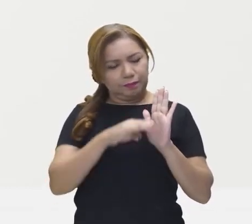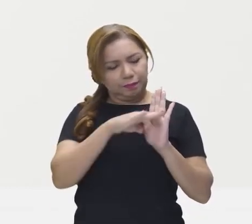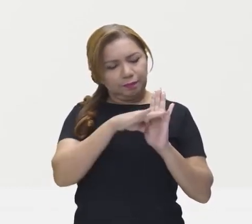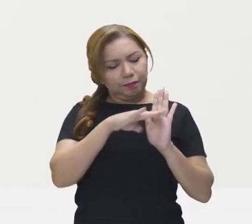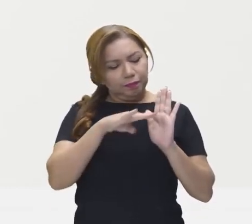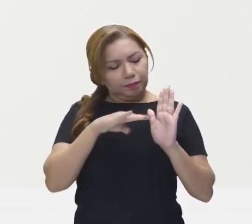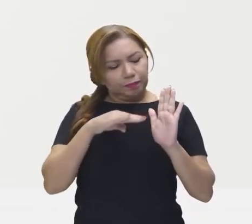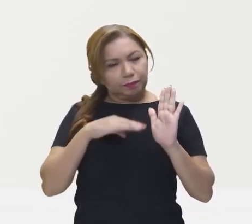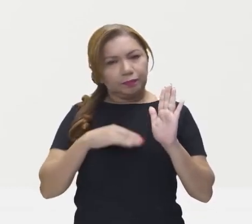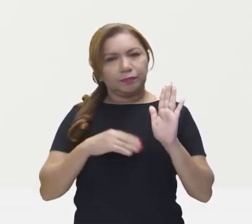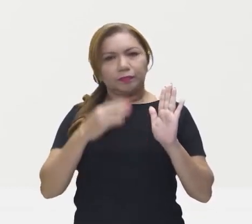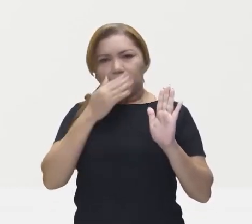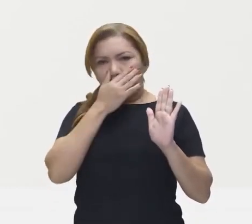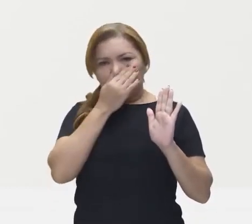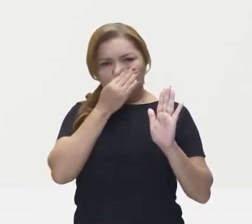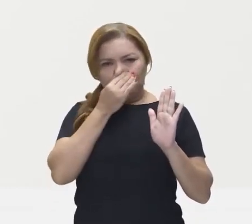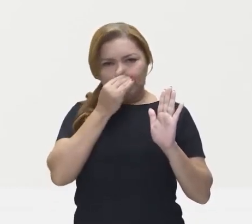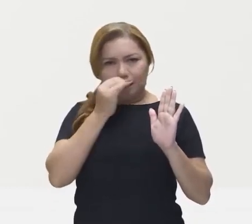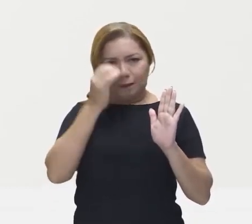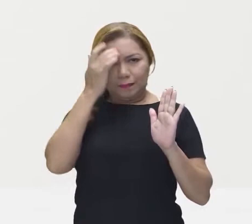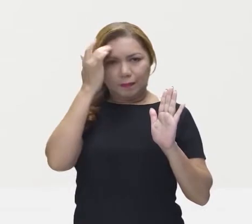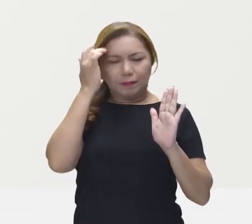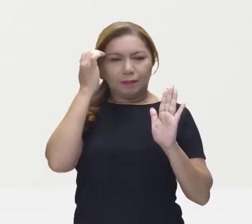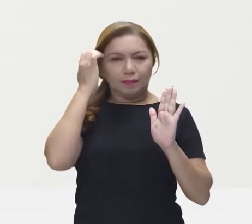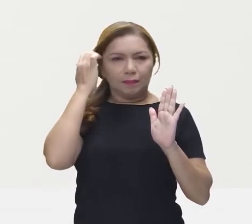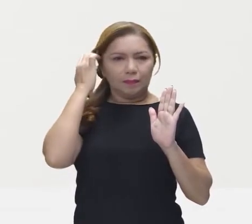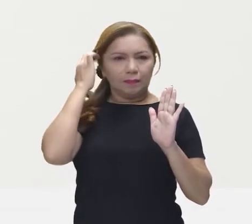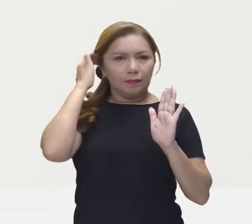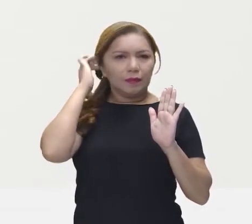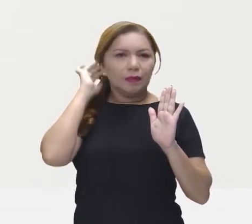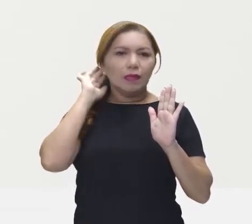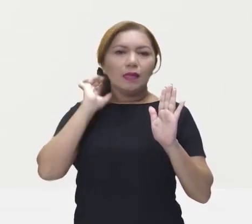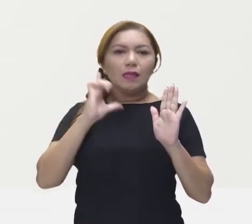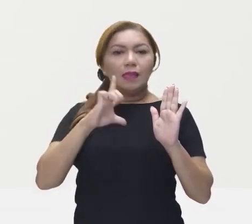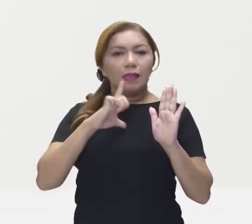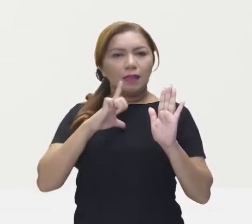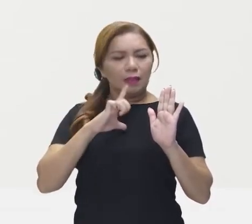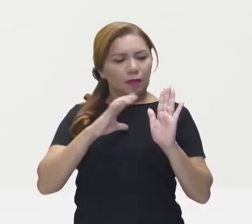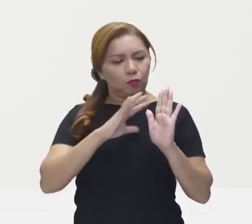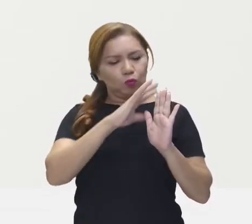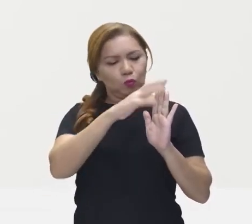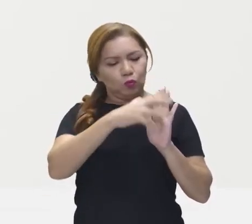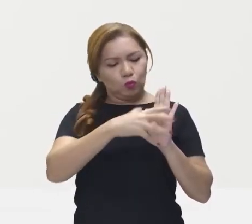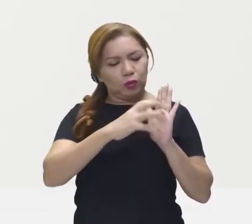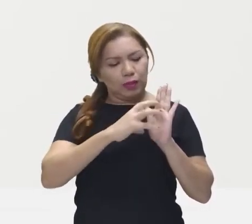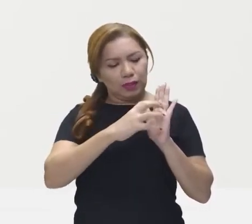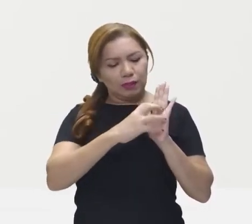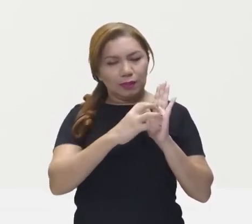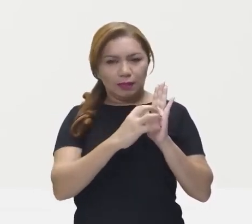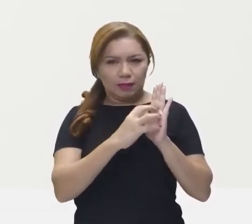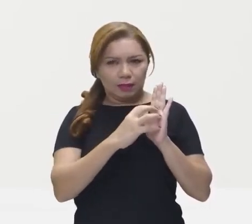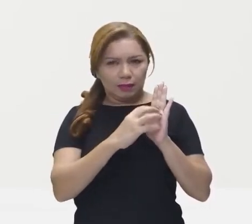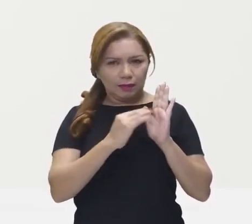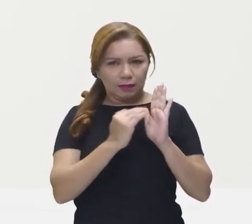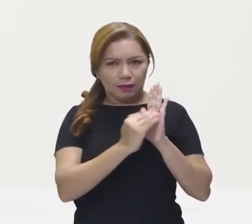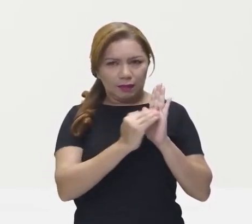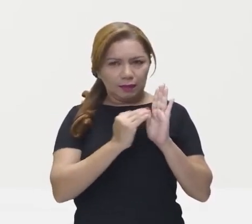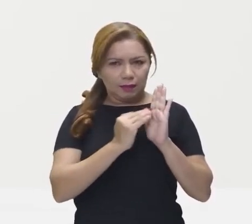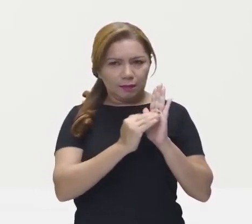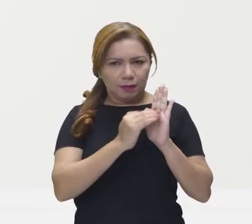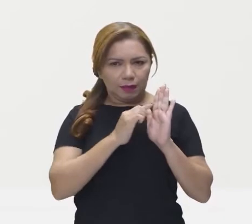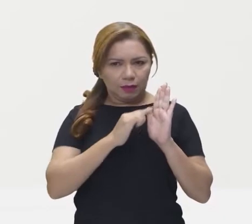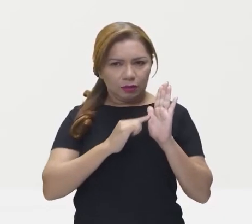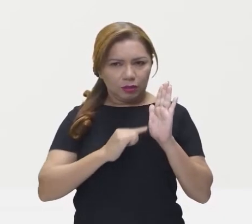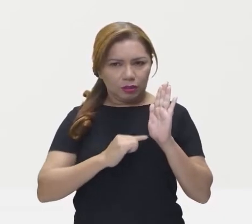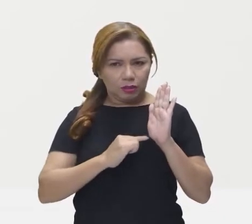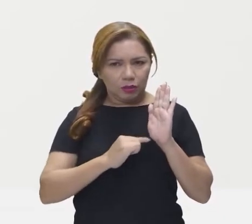metros. Qual o resultado aí? Eu tenho 200. O resultado aqui desse perímetro... Não, deixa eu apagar aqui,